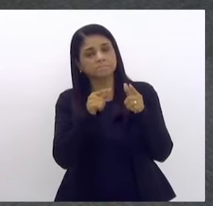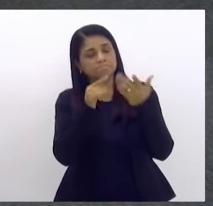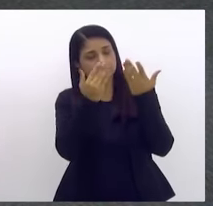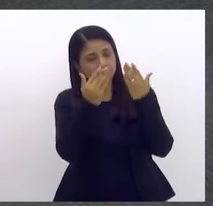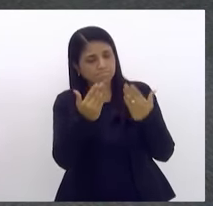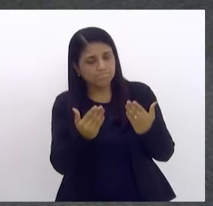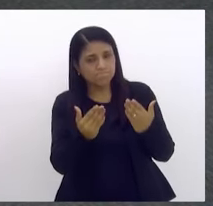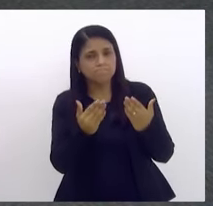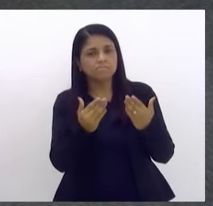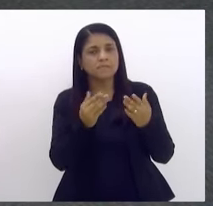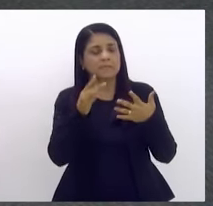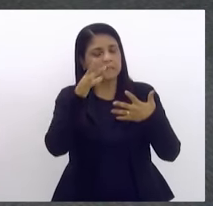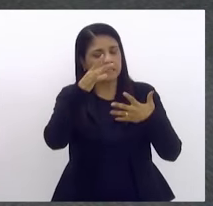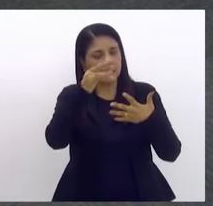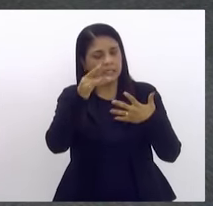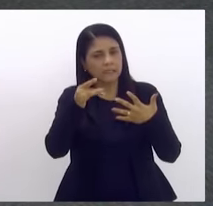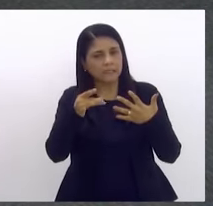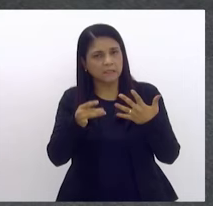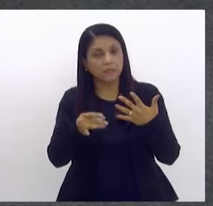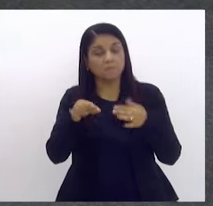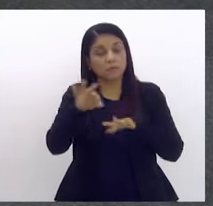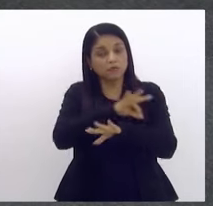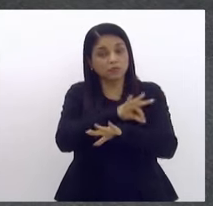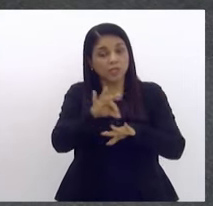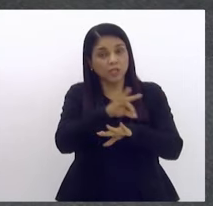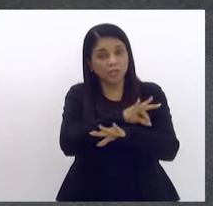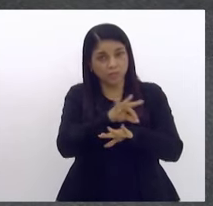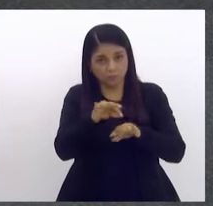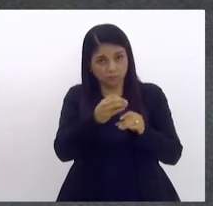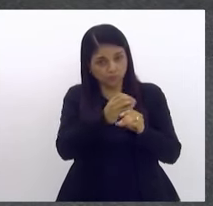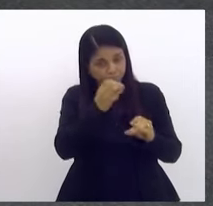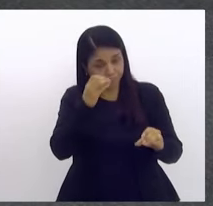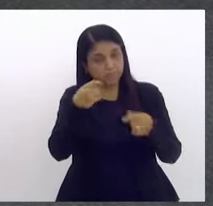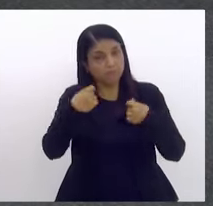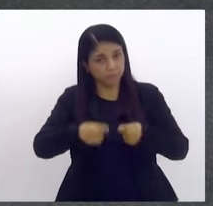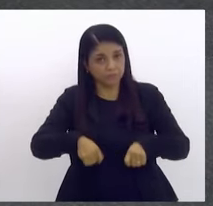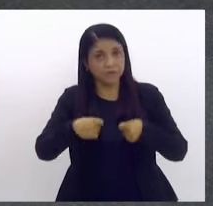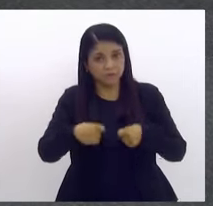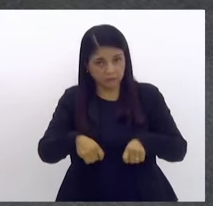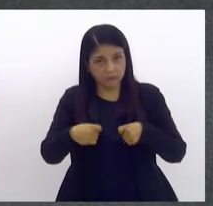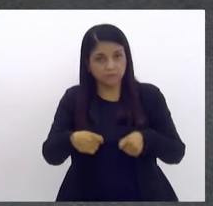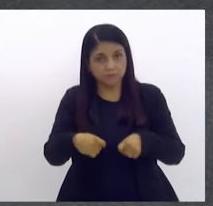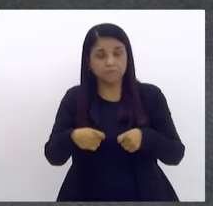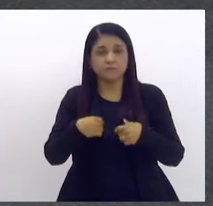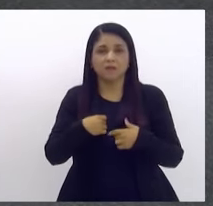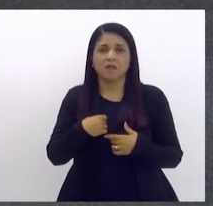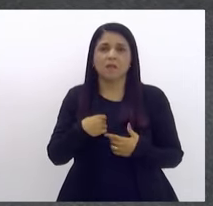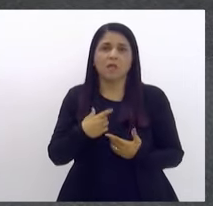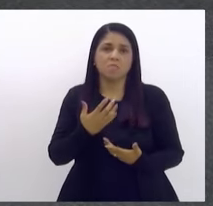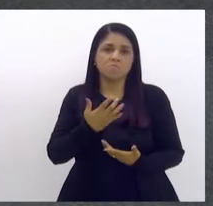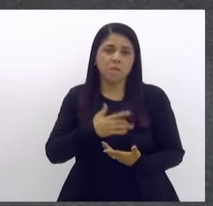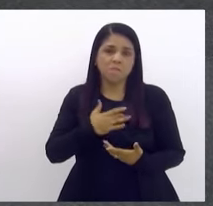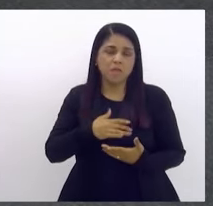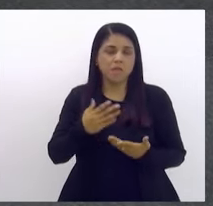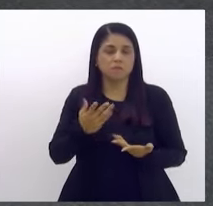mais detalhada pelos engenheiros. Então, Tia Ju, é uma pena que o deputado Rodrigo Bacelar não se